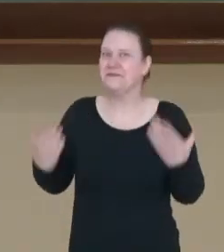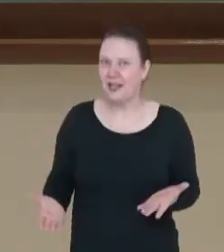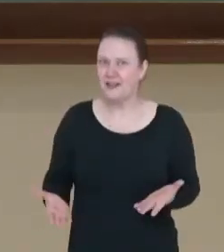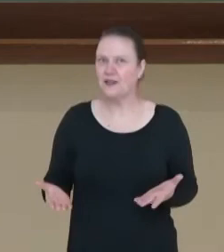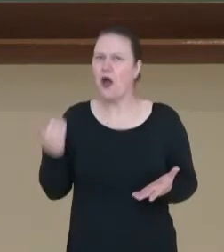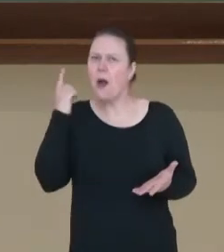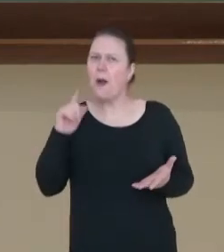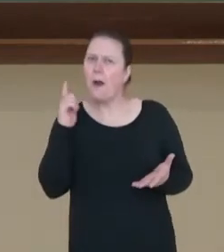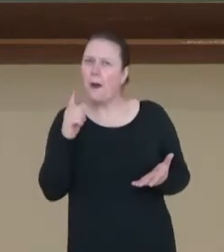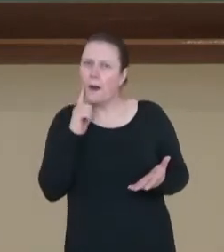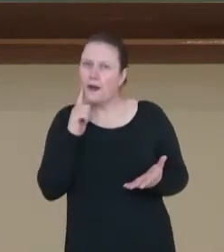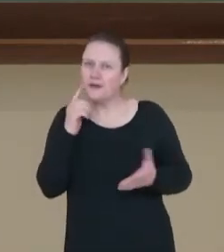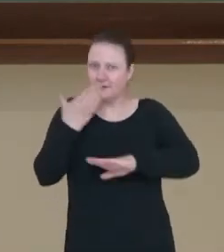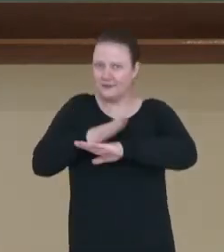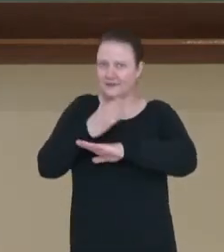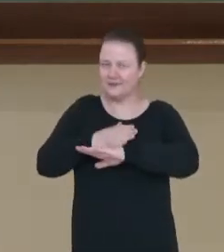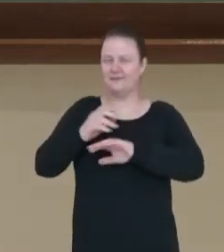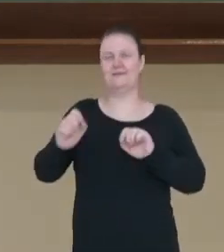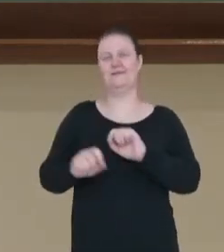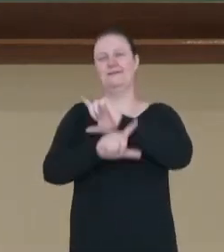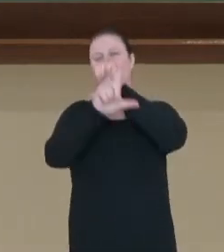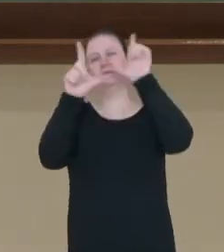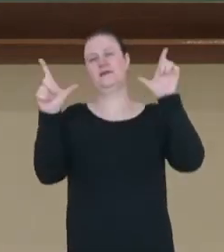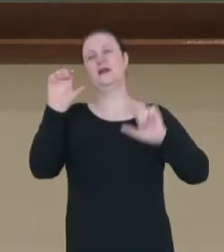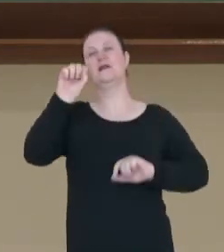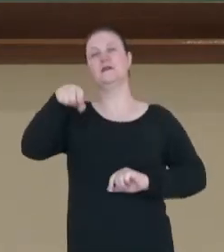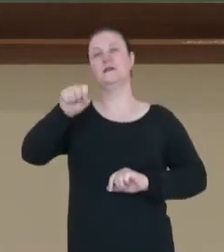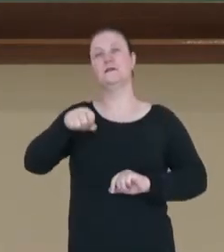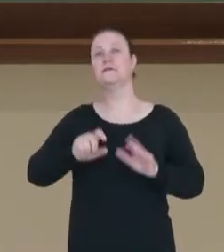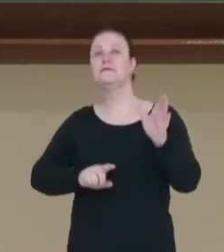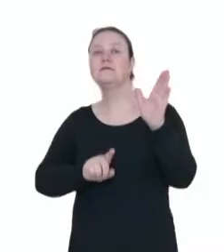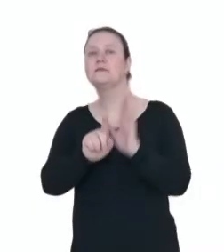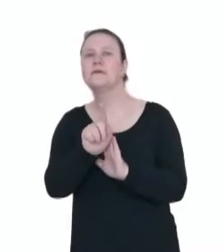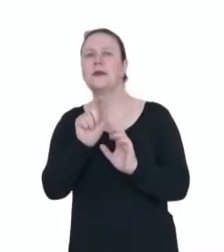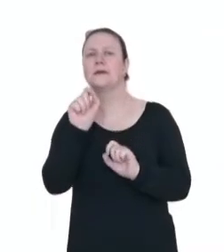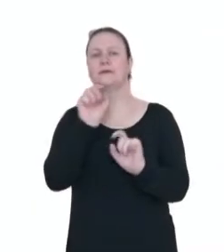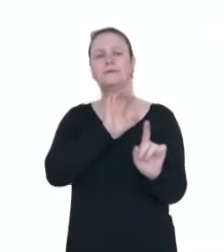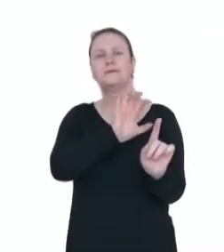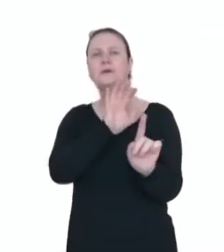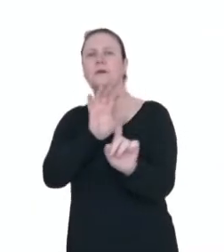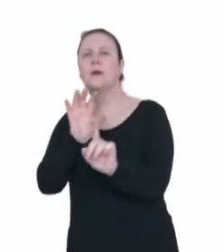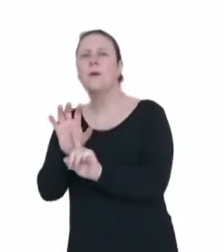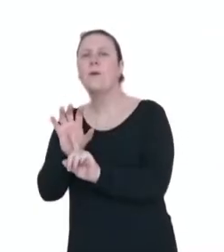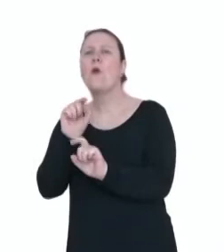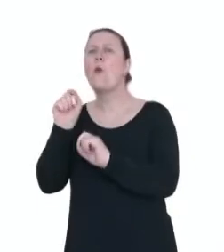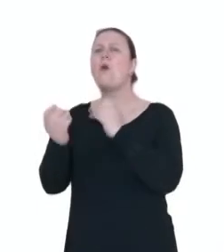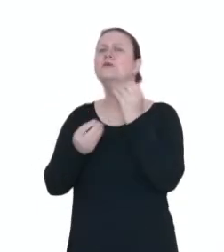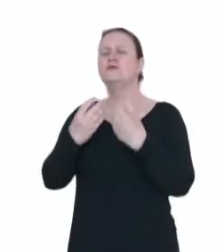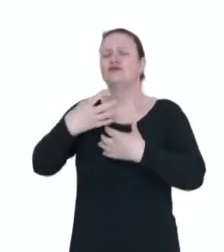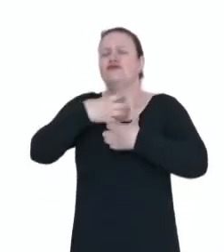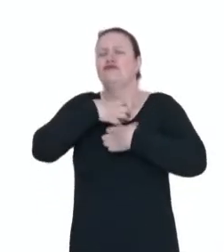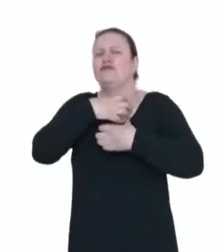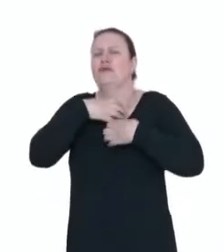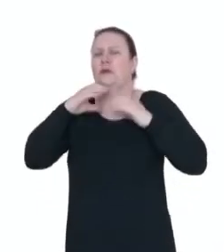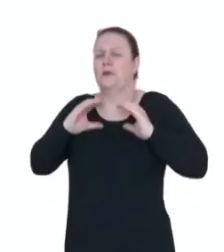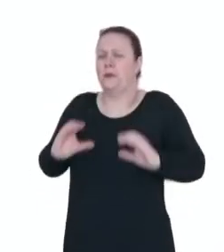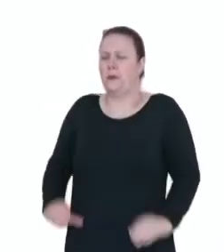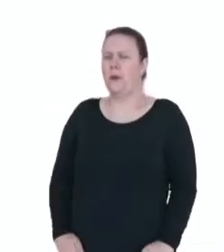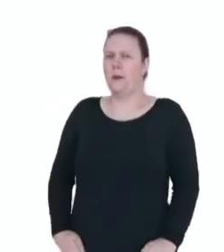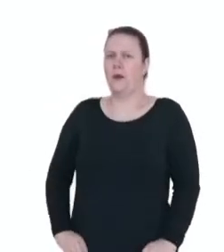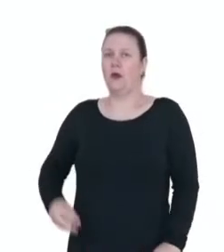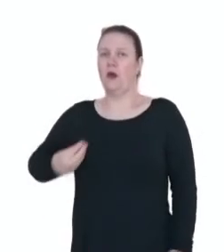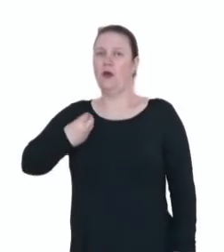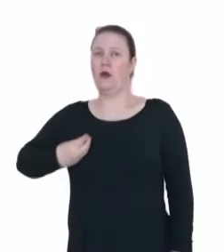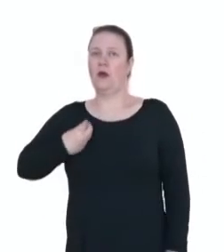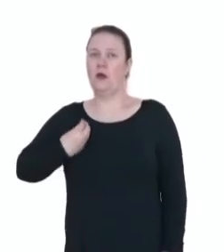Olá! Conseguiu fazer? Claro! Então a pergunta, qual é a influência que o estilo de vida de Manuel de Barros exercia sobre